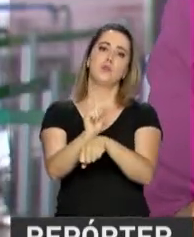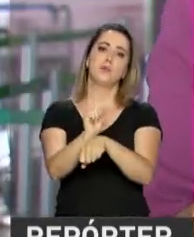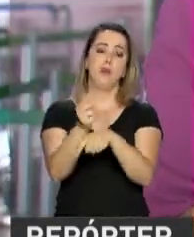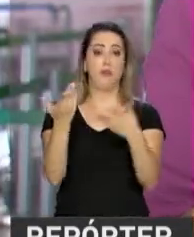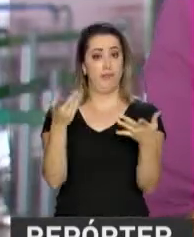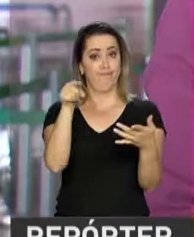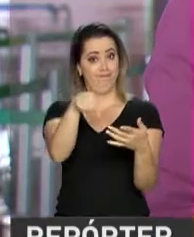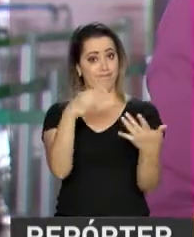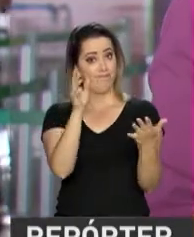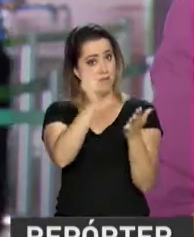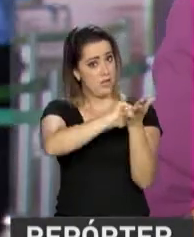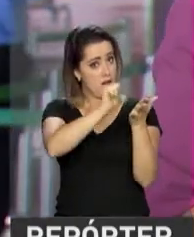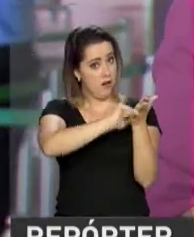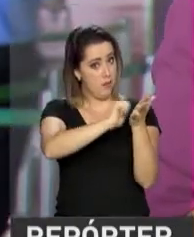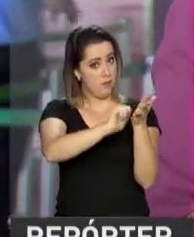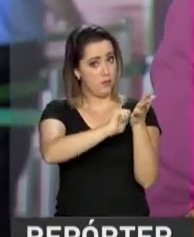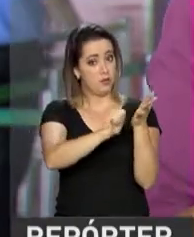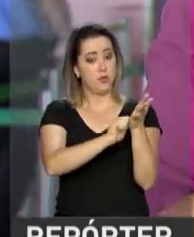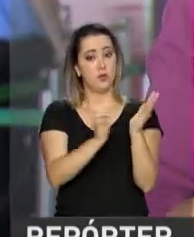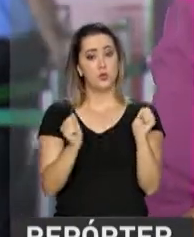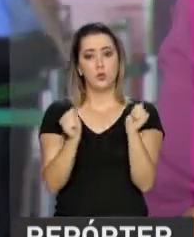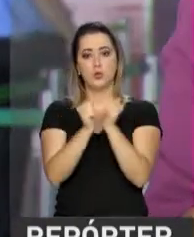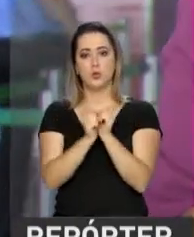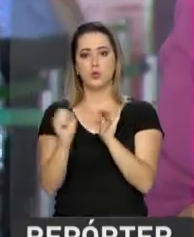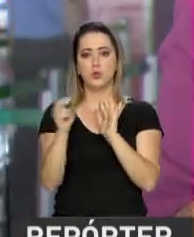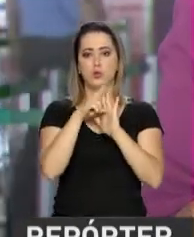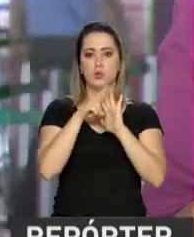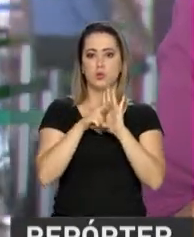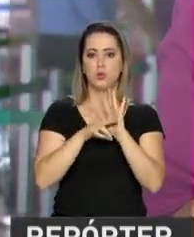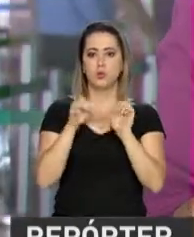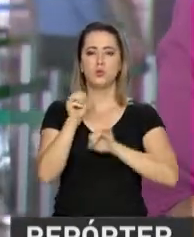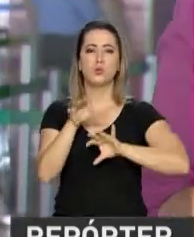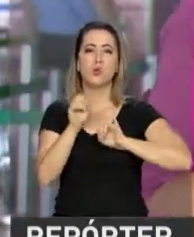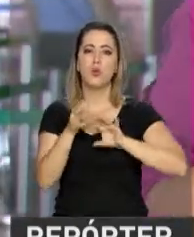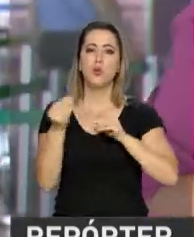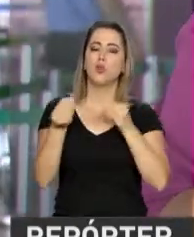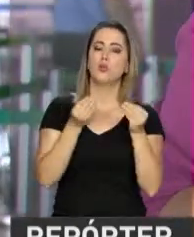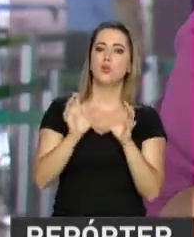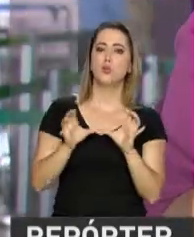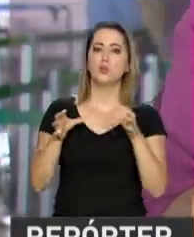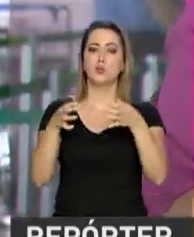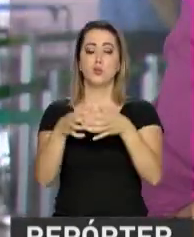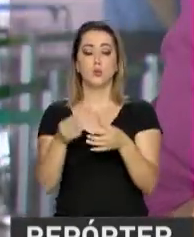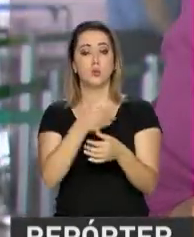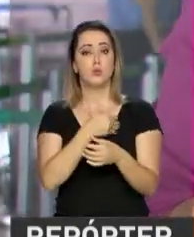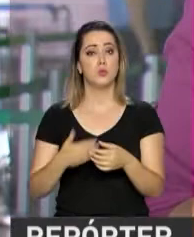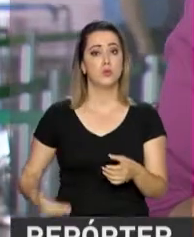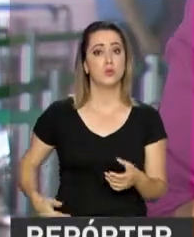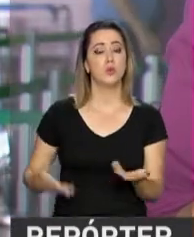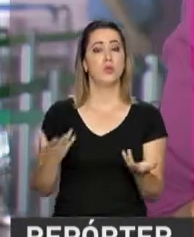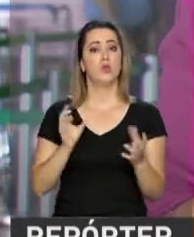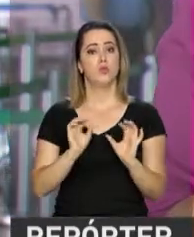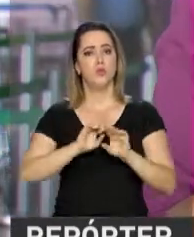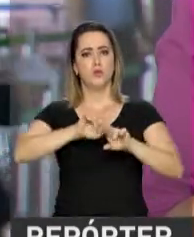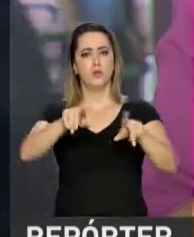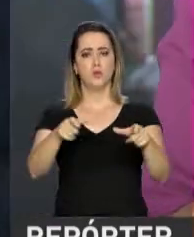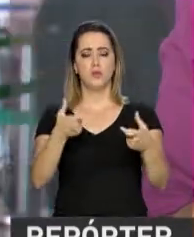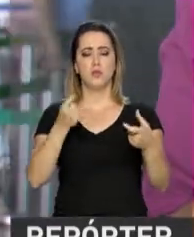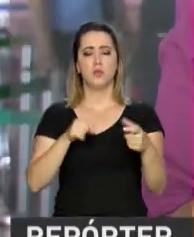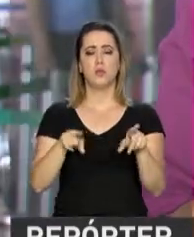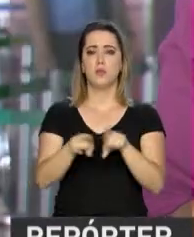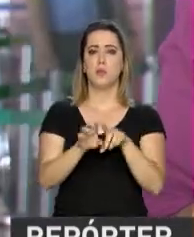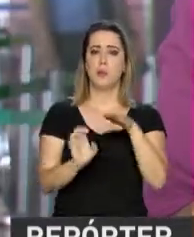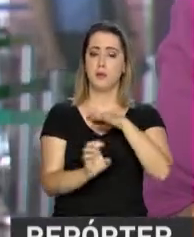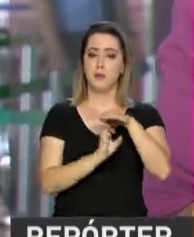foi elaborado um conjunto de novas orientações para os órgãos públicos autarquias e também para as empresas